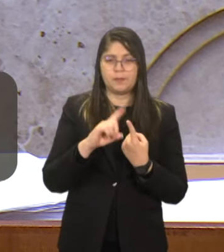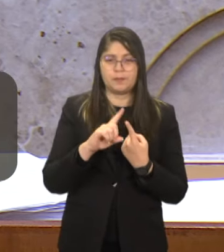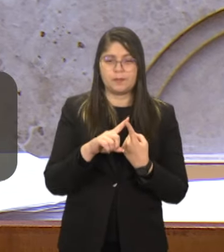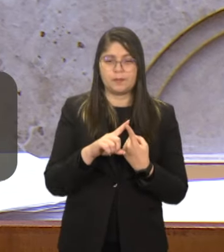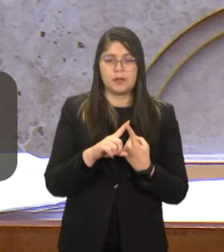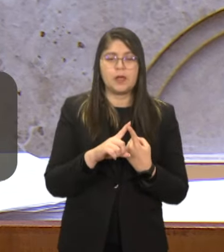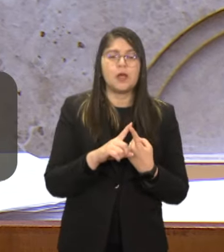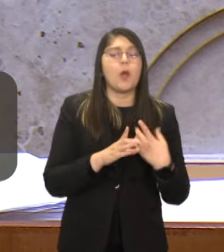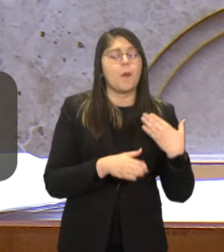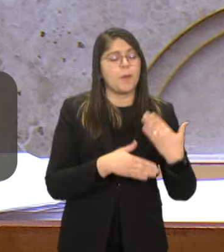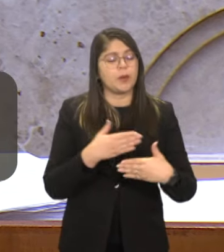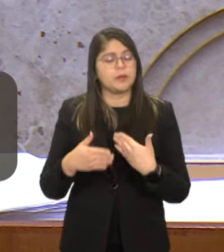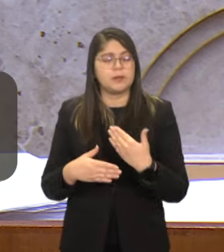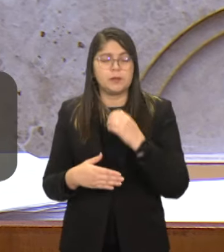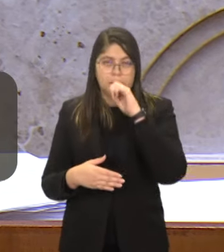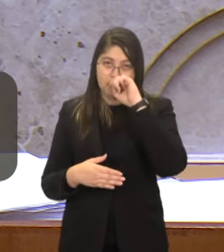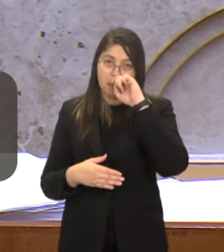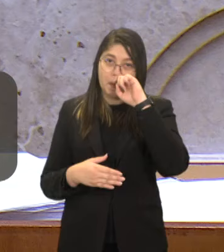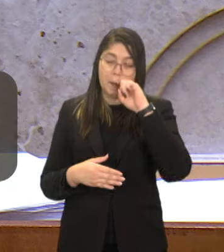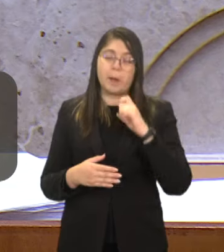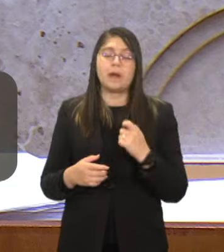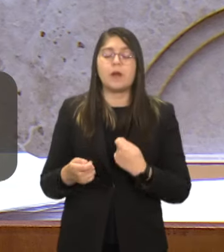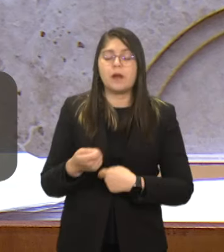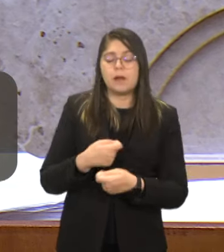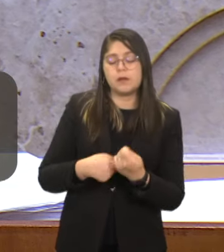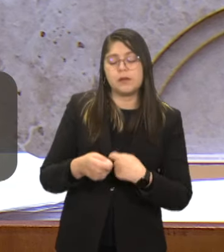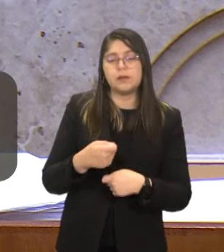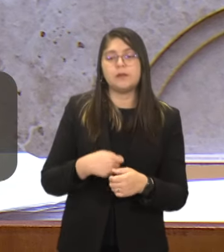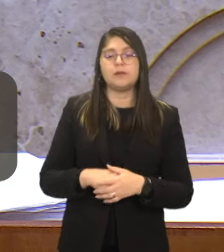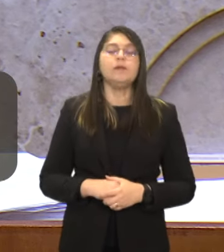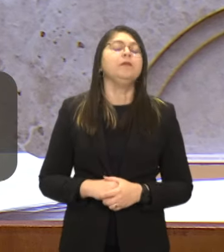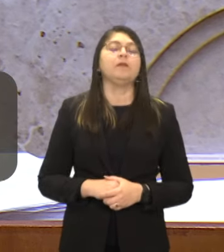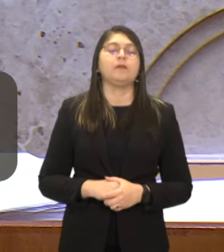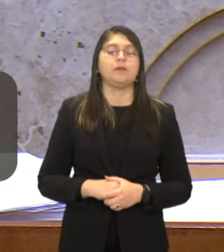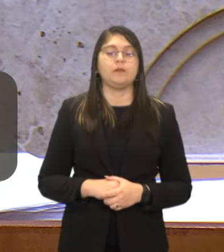Procedimentais, relativos ao processo de negociação.